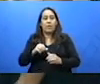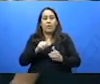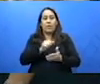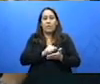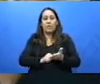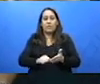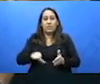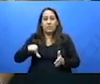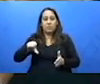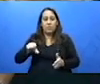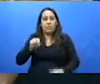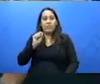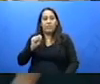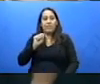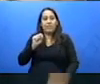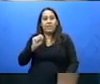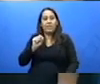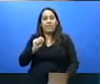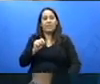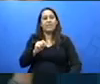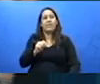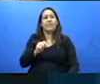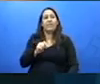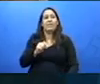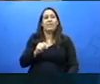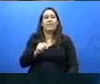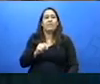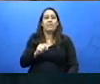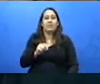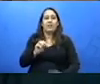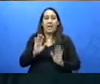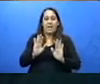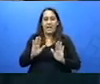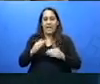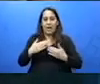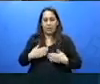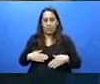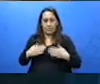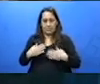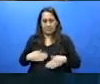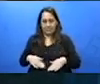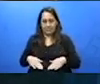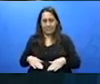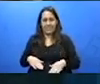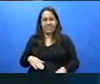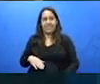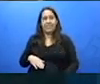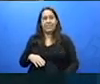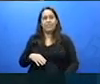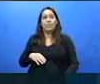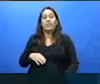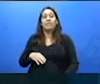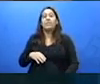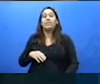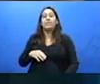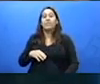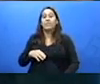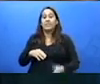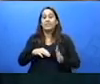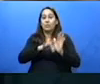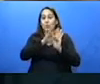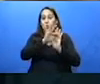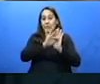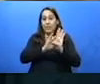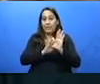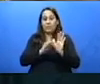narra os fatos e quem os vem... Opa, vamos voltar. Nos relatos de